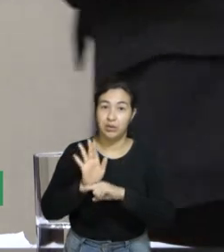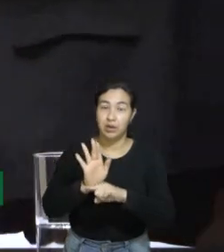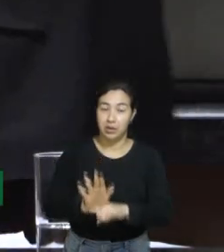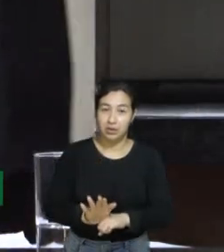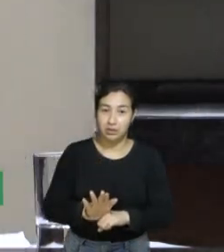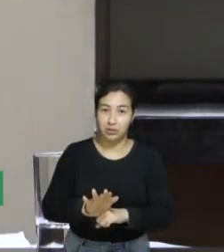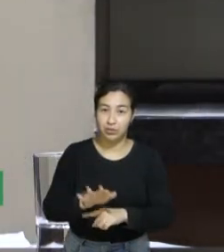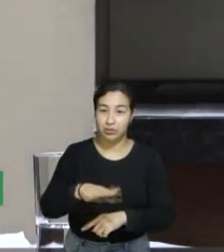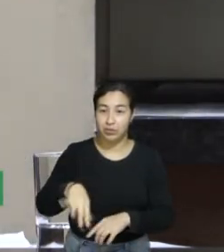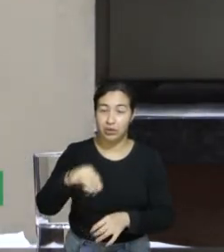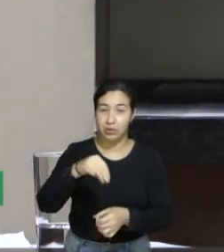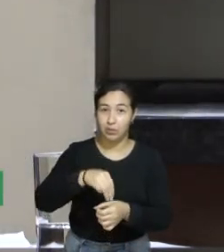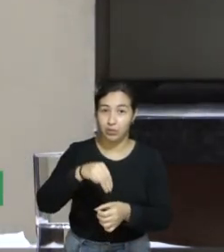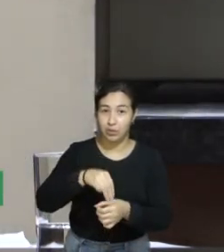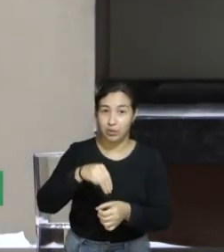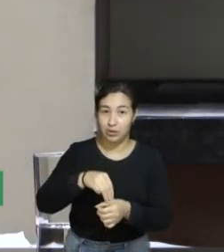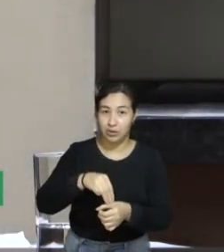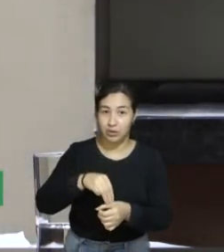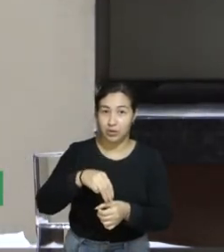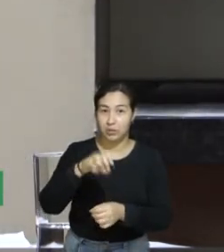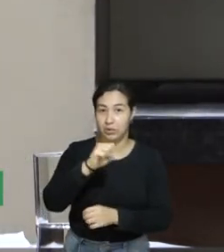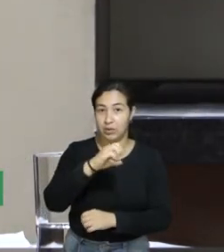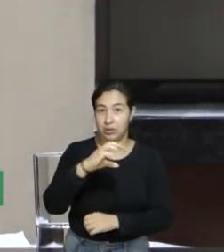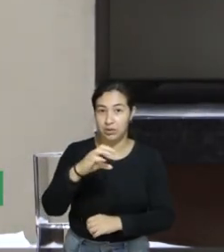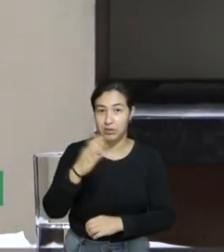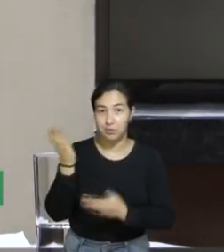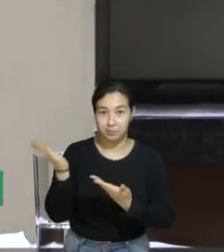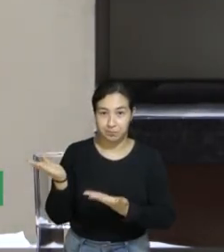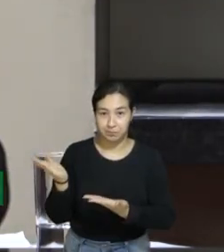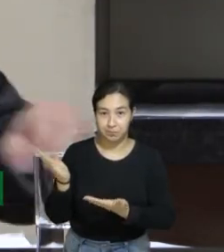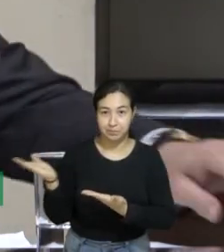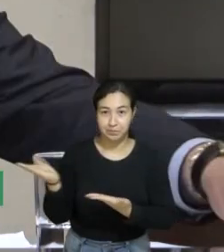discussão. Para discutir qual matéria, o autor, deputado Pedrão.